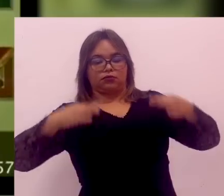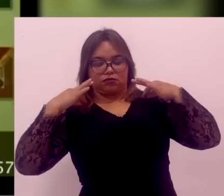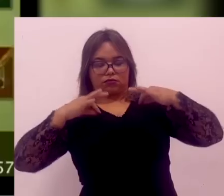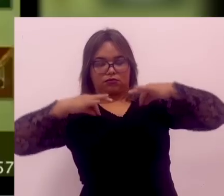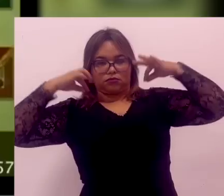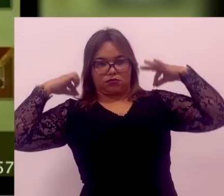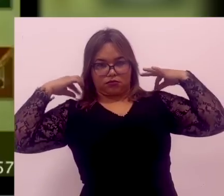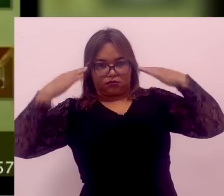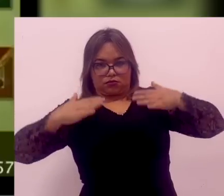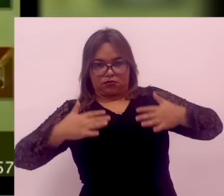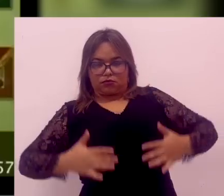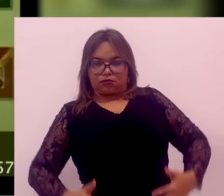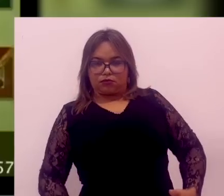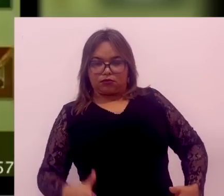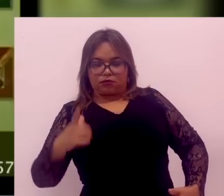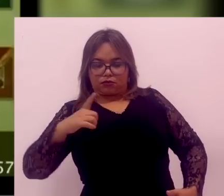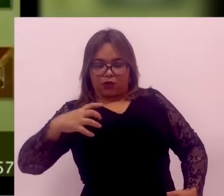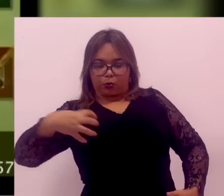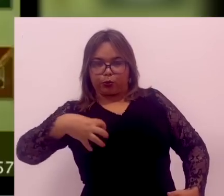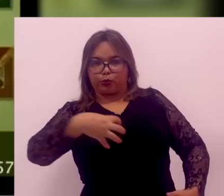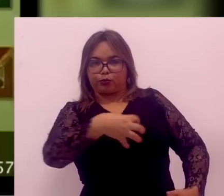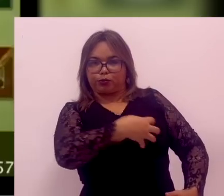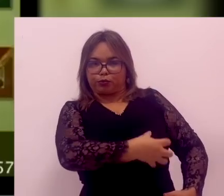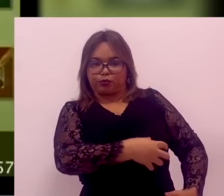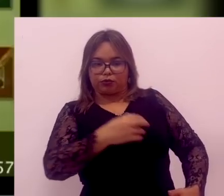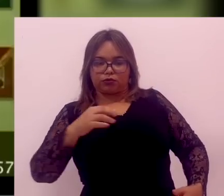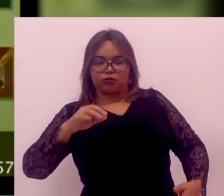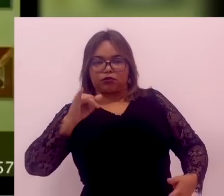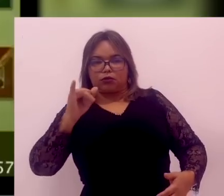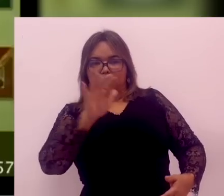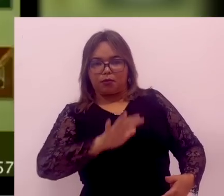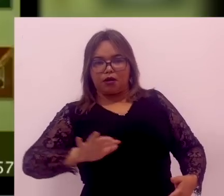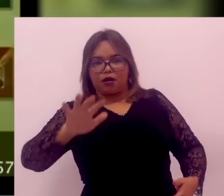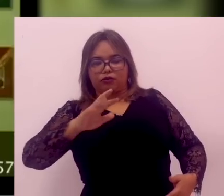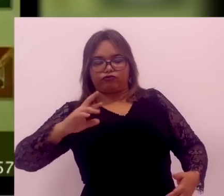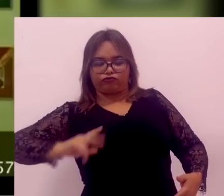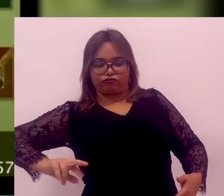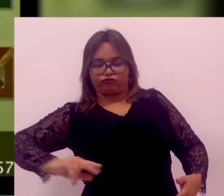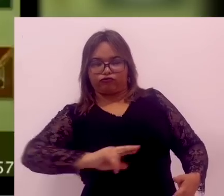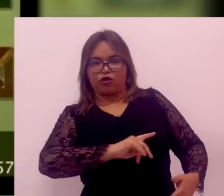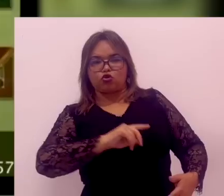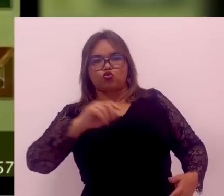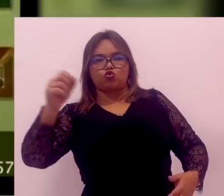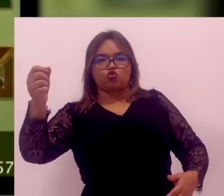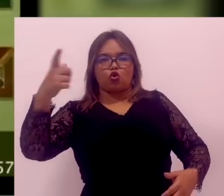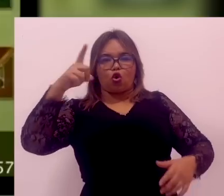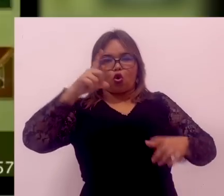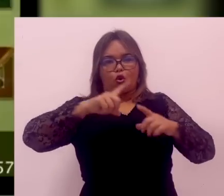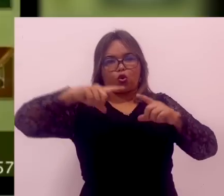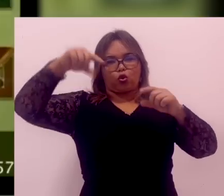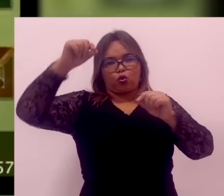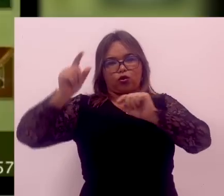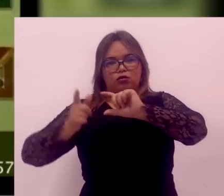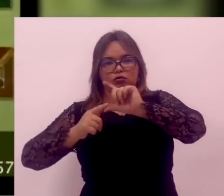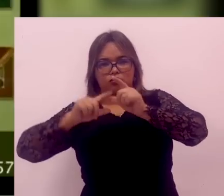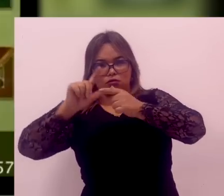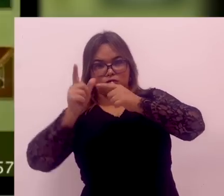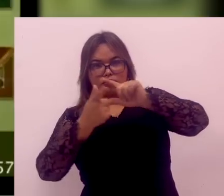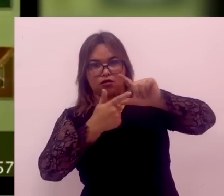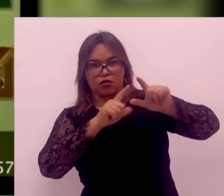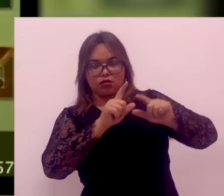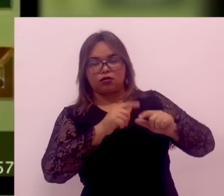nele. Ali está o sol e a lua, as estrelas ao redor, e o compasso e o